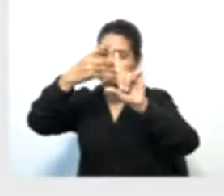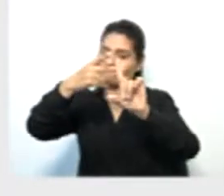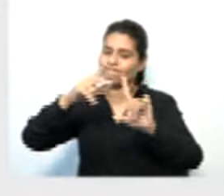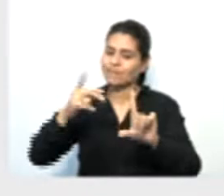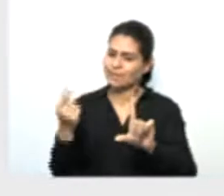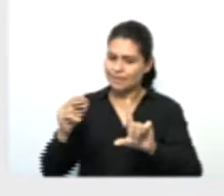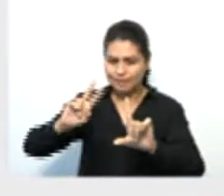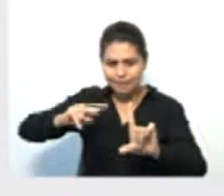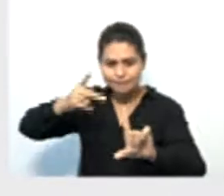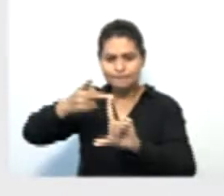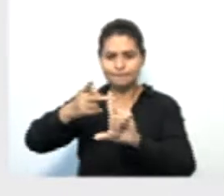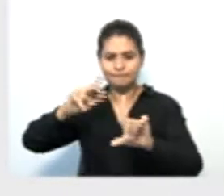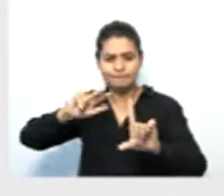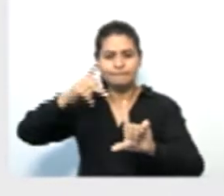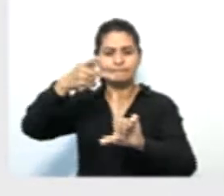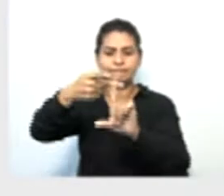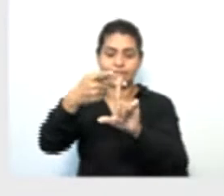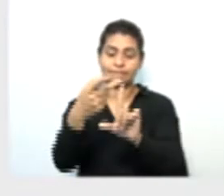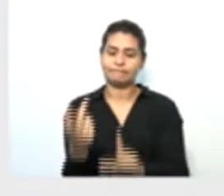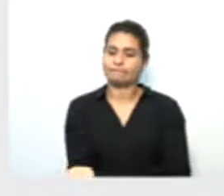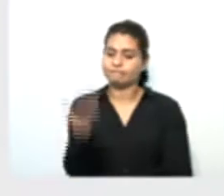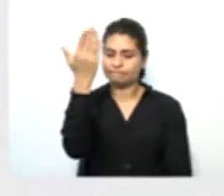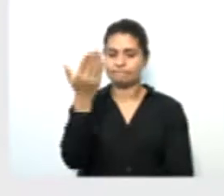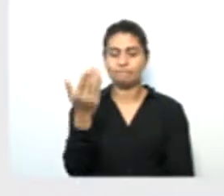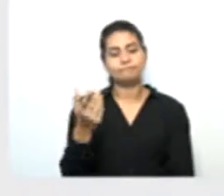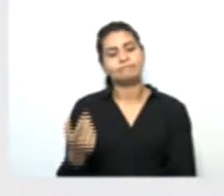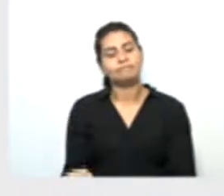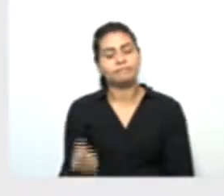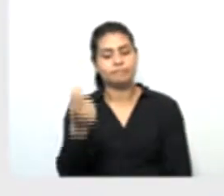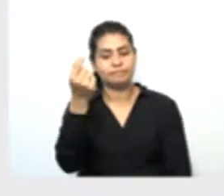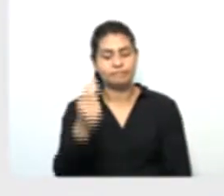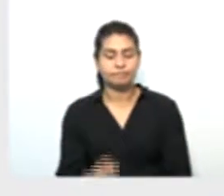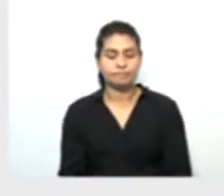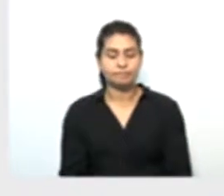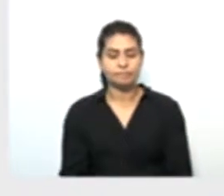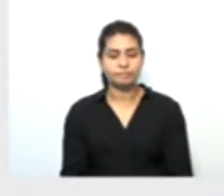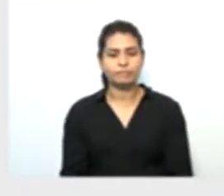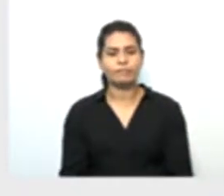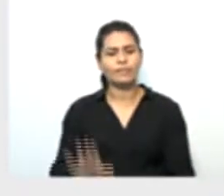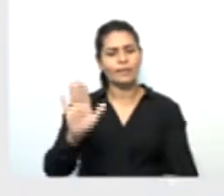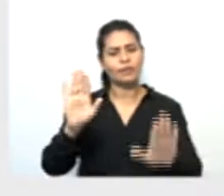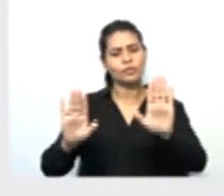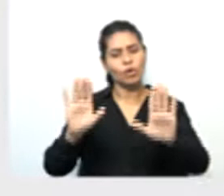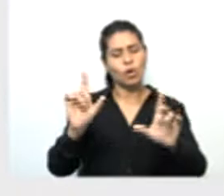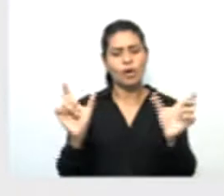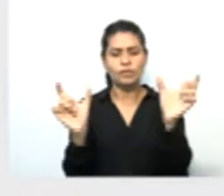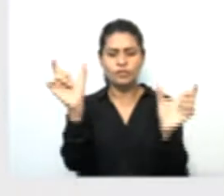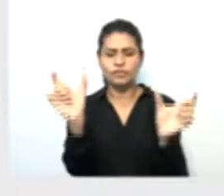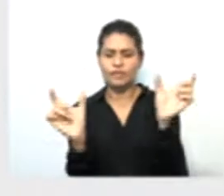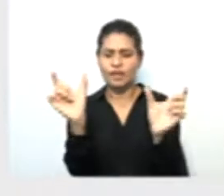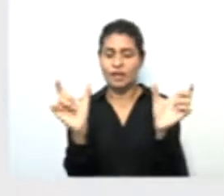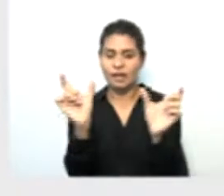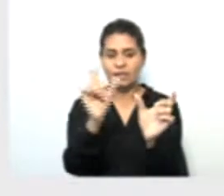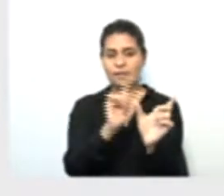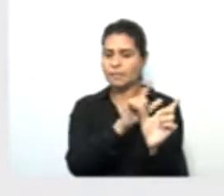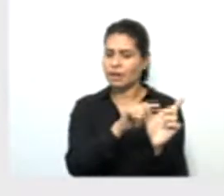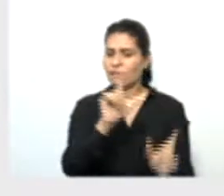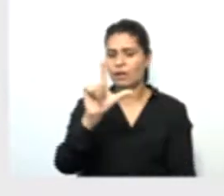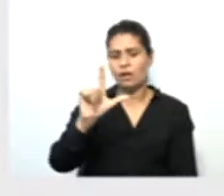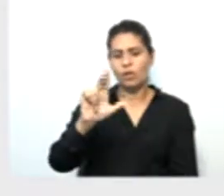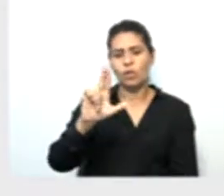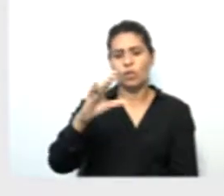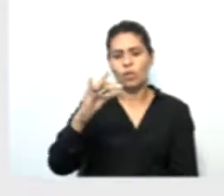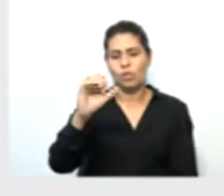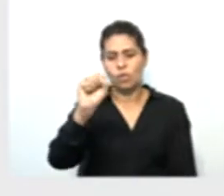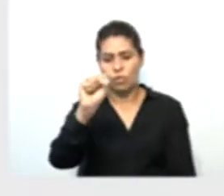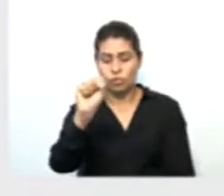cada dia maior. Então, quando a gente vai falar um pouquinho mais da diferença entre lucros e sobras, a gente vê que, se